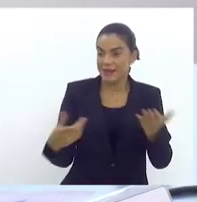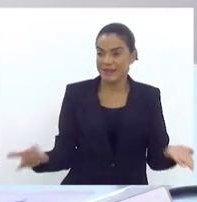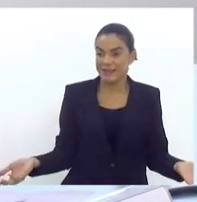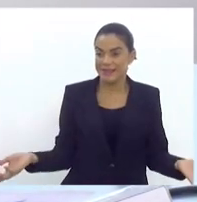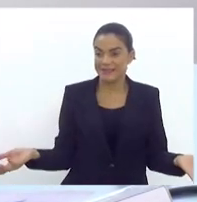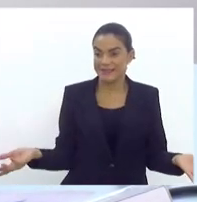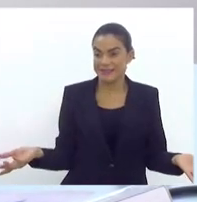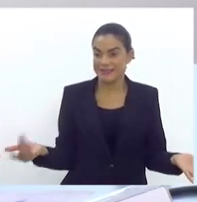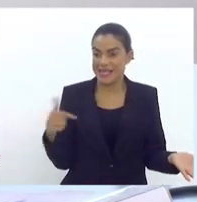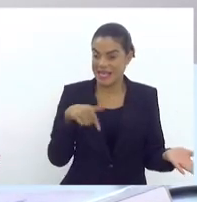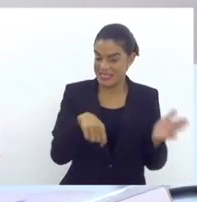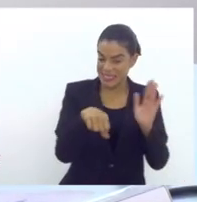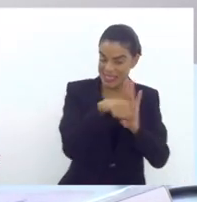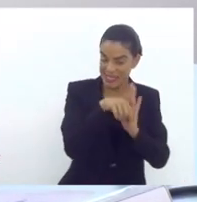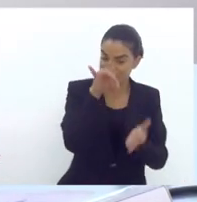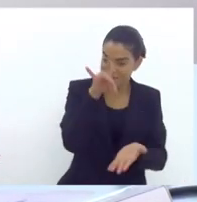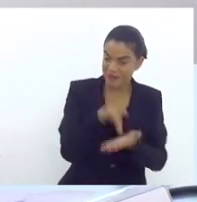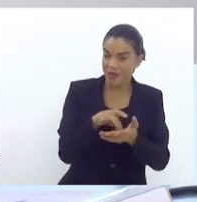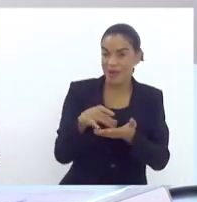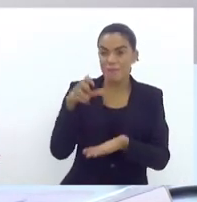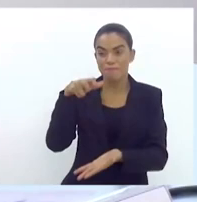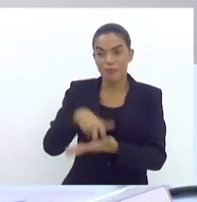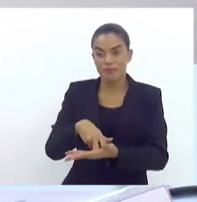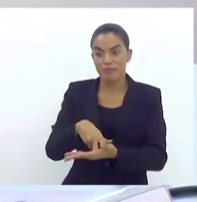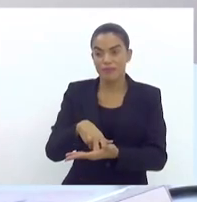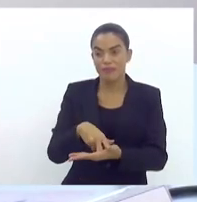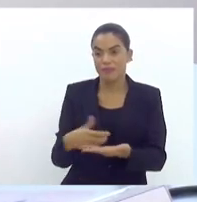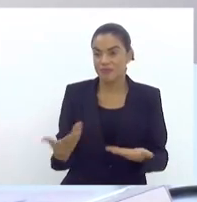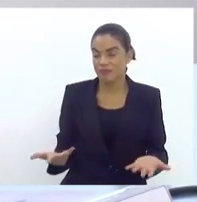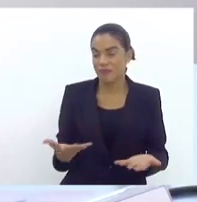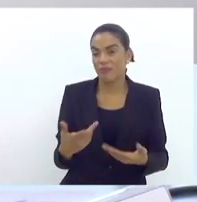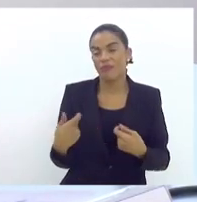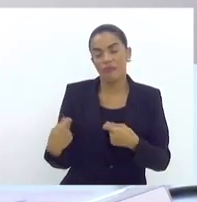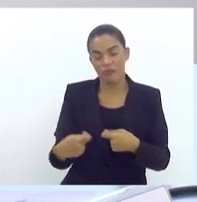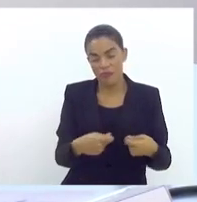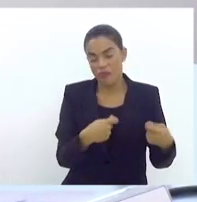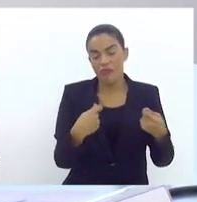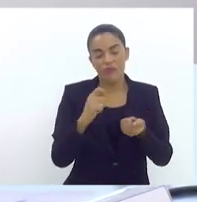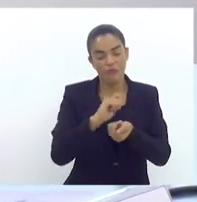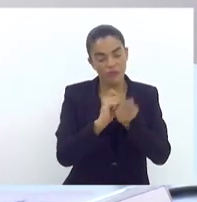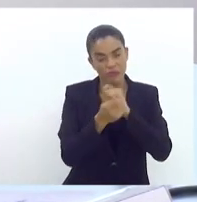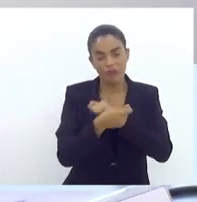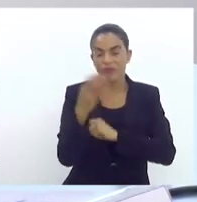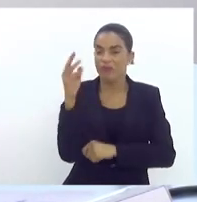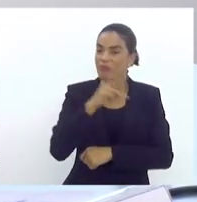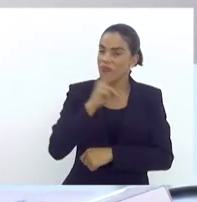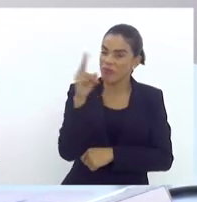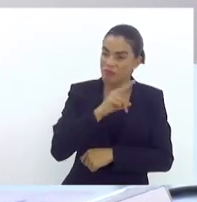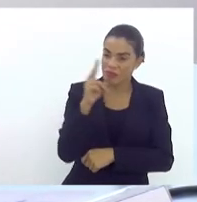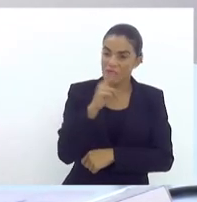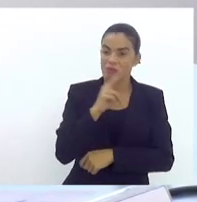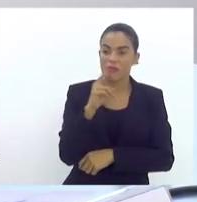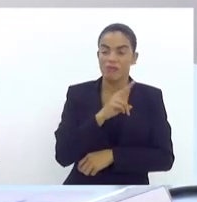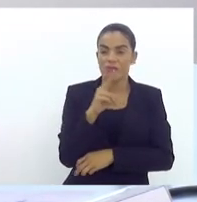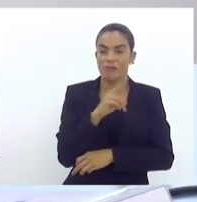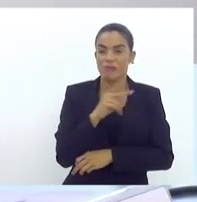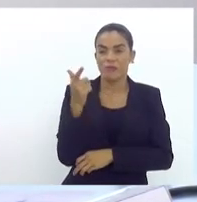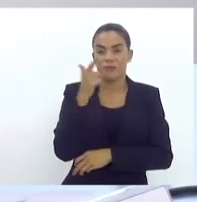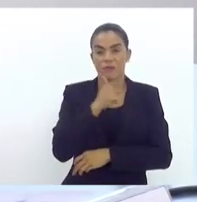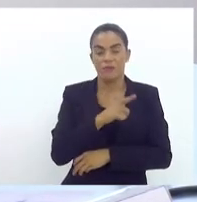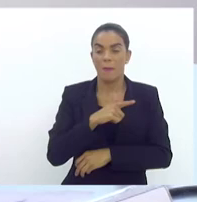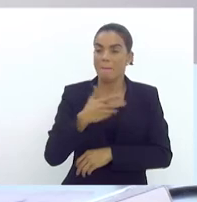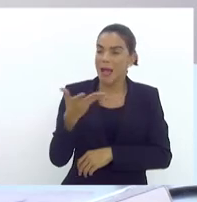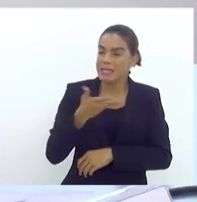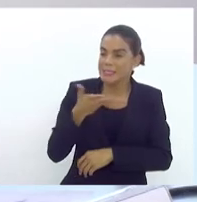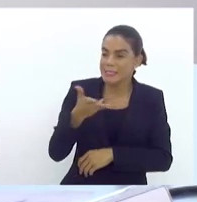esses crimes se tornarem de fatos crimes ou a gente precisa realmente é agir rápido para que a gente possa ter